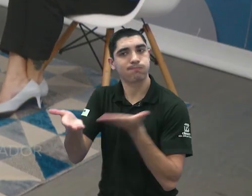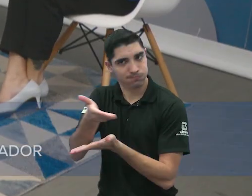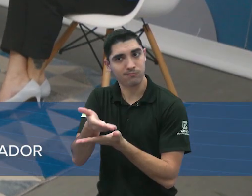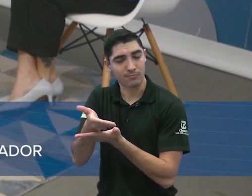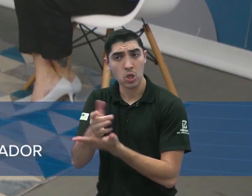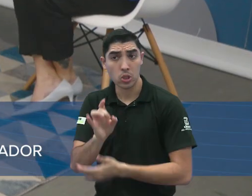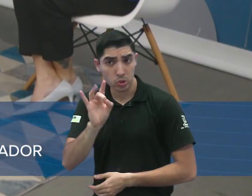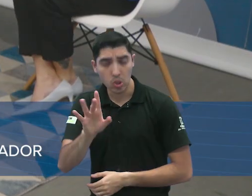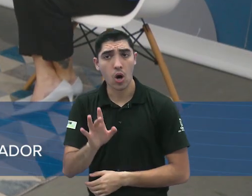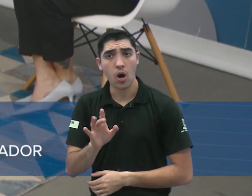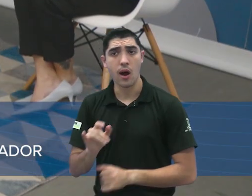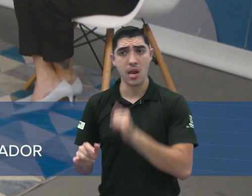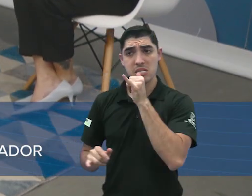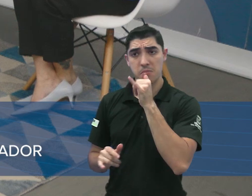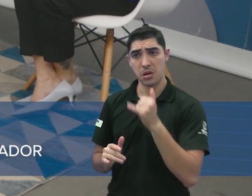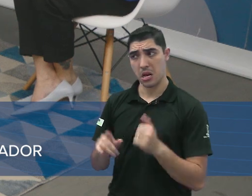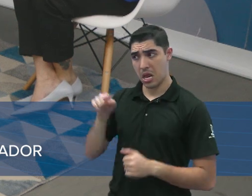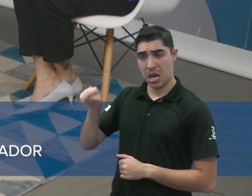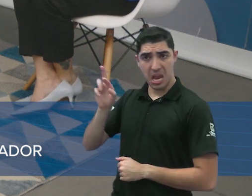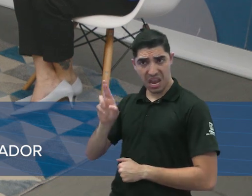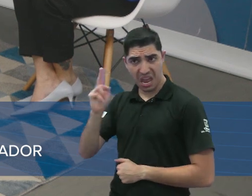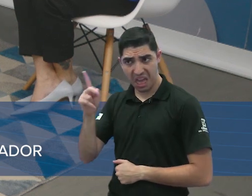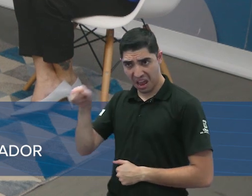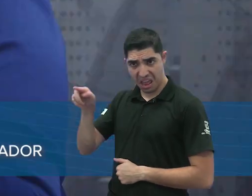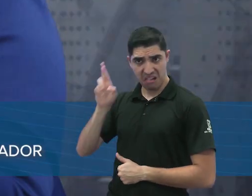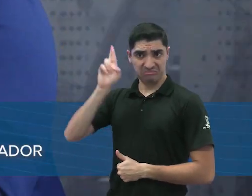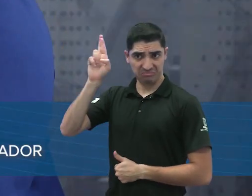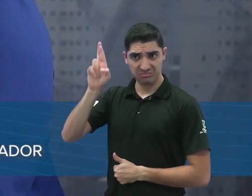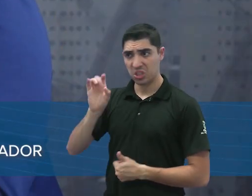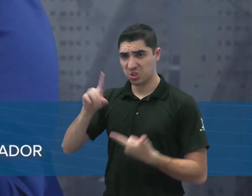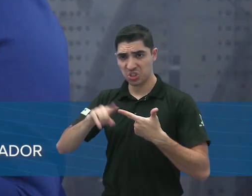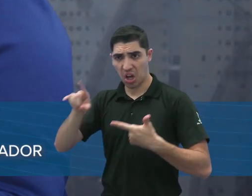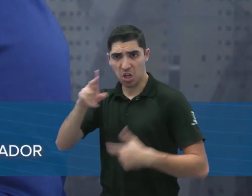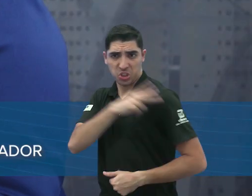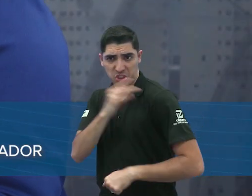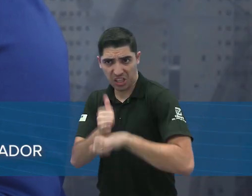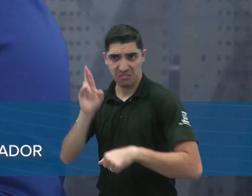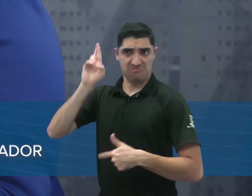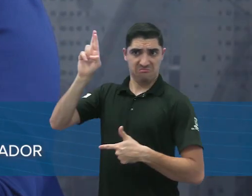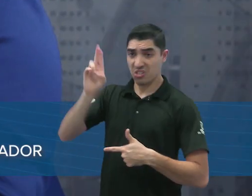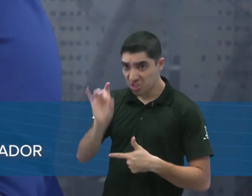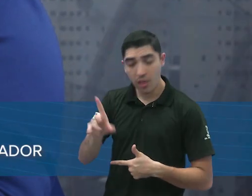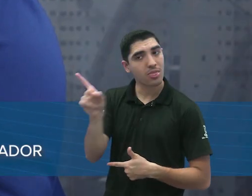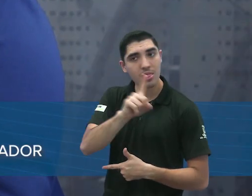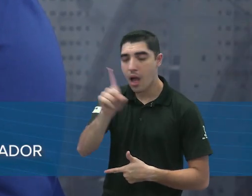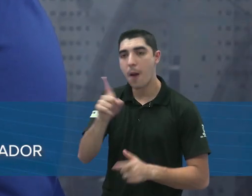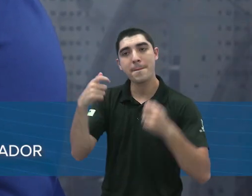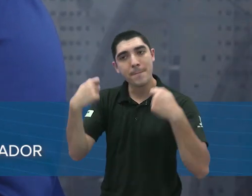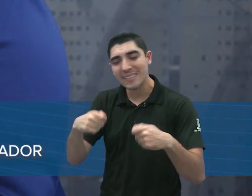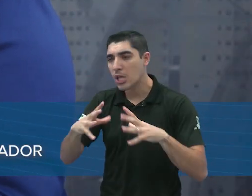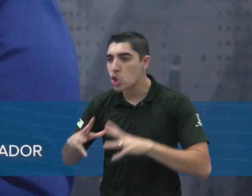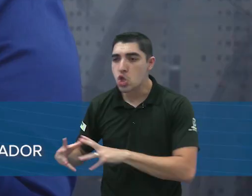uma responsabilidade só do RH, só do líder, só do gestor, precisa sim estar na pauta, né, da liderança esse